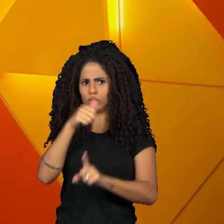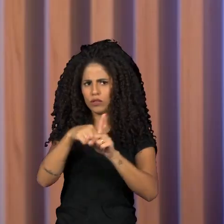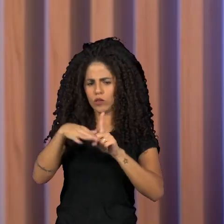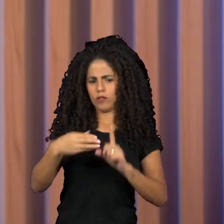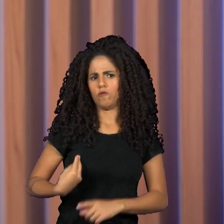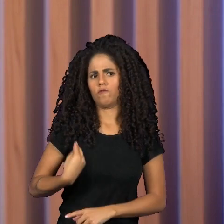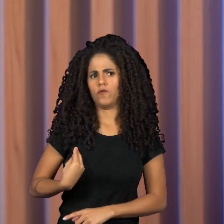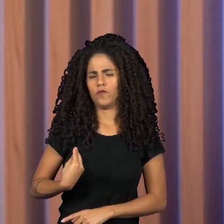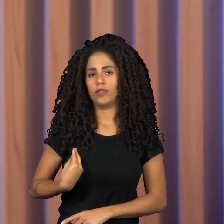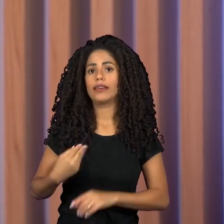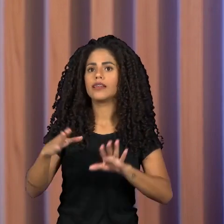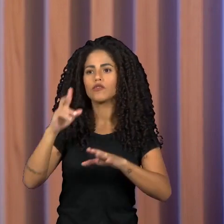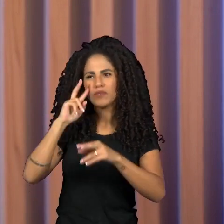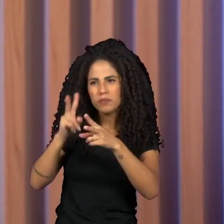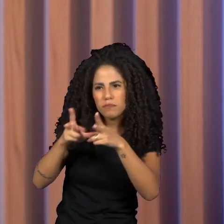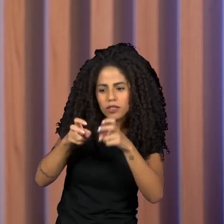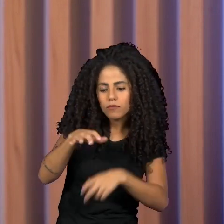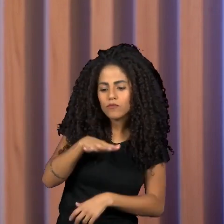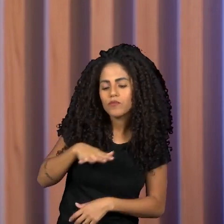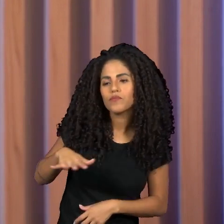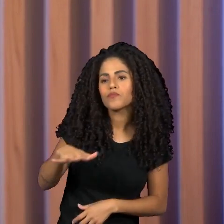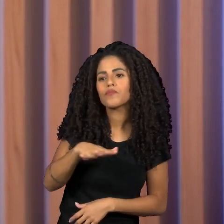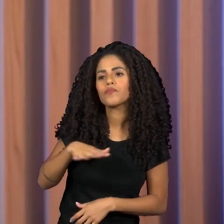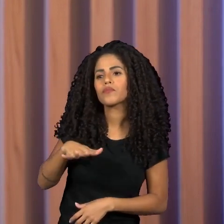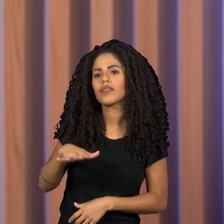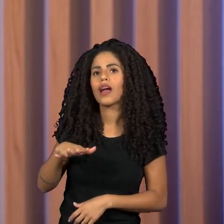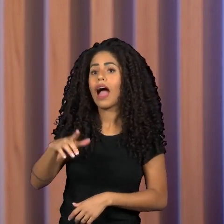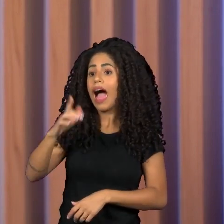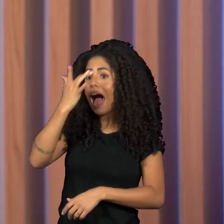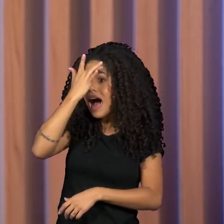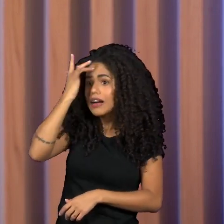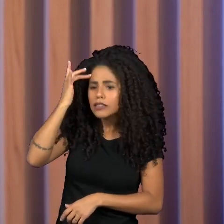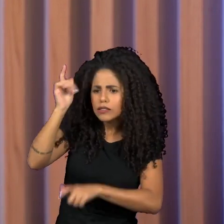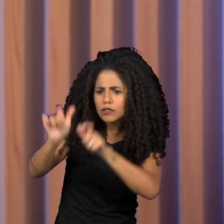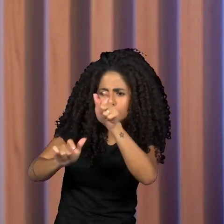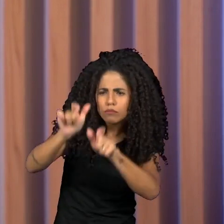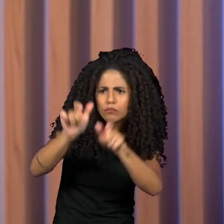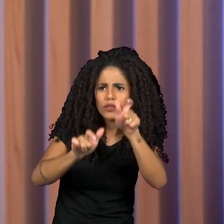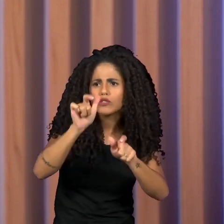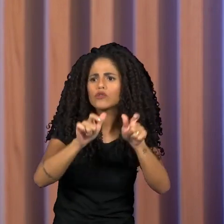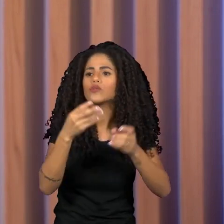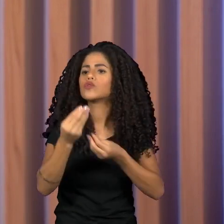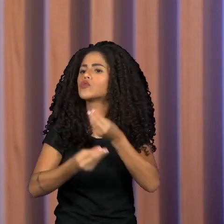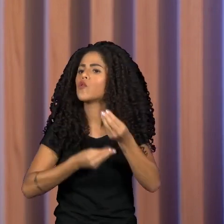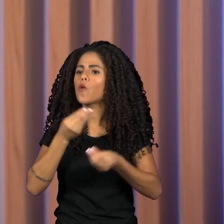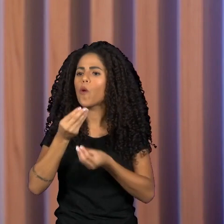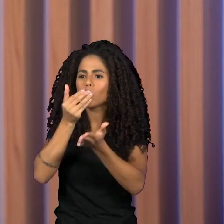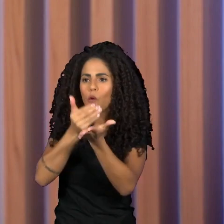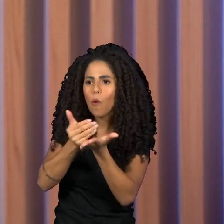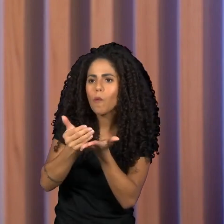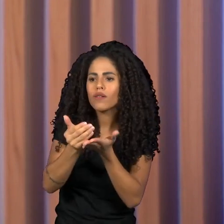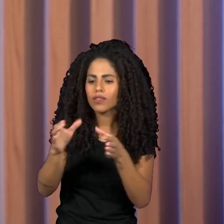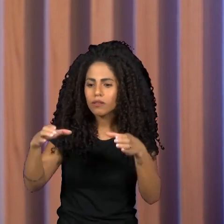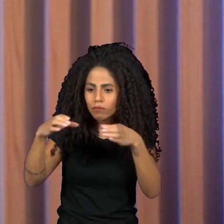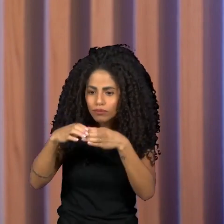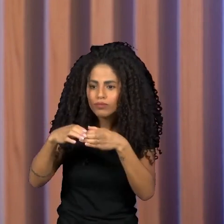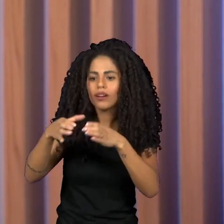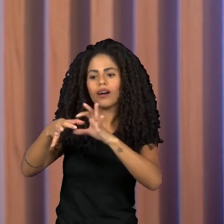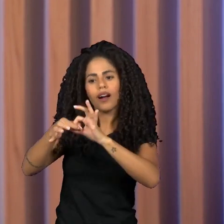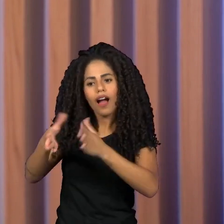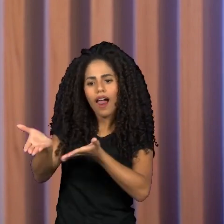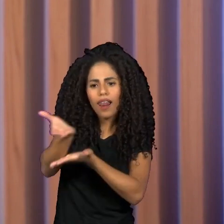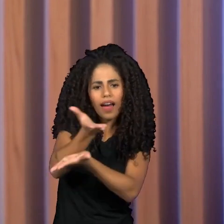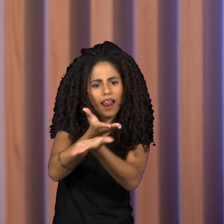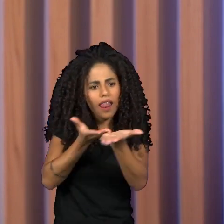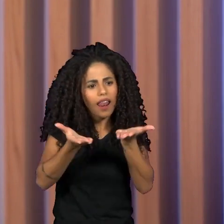lá na Fazenda da Juta, que é o território de onde venho, as pessoas começaram a construir um território a partir da coletivização, justamente.